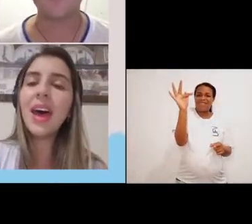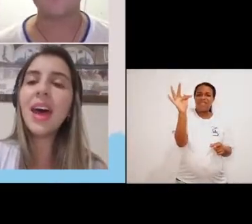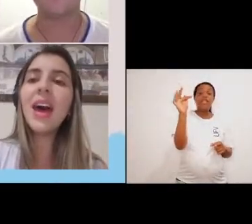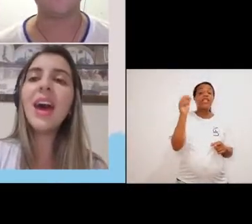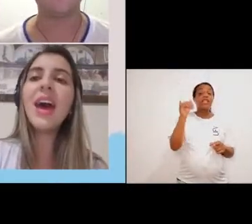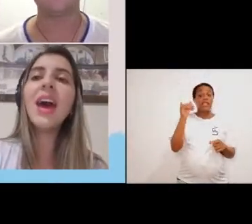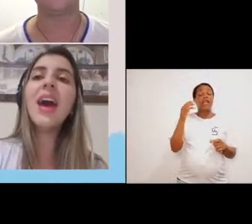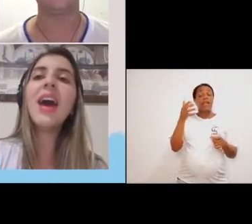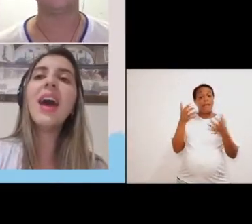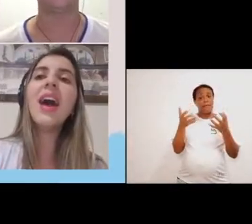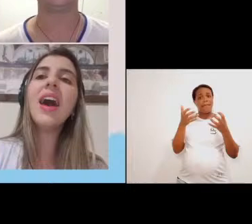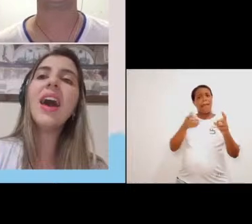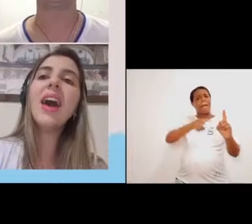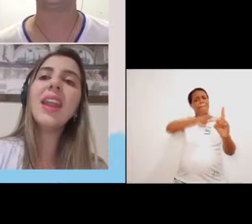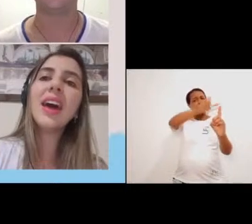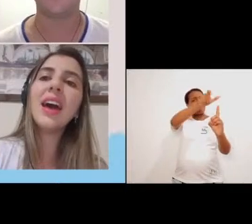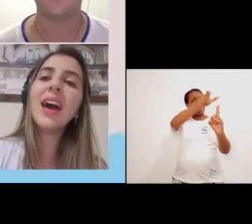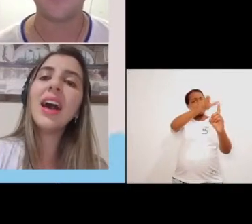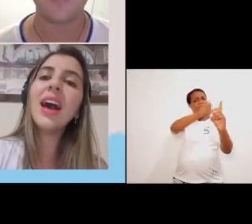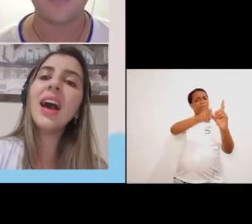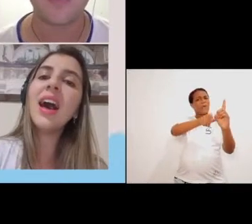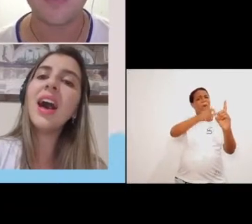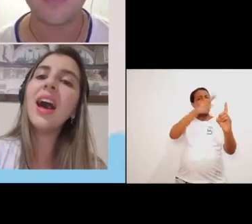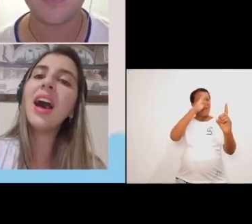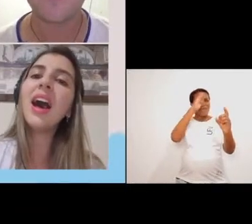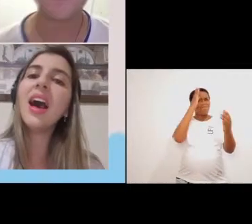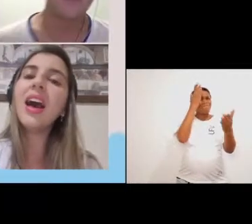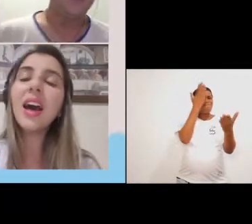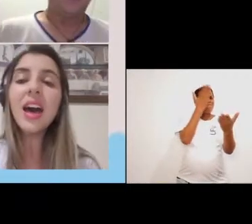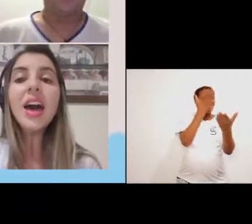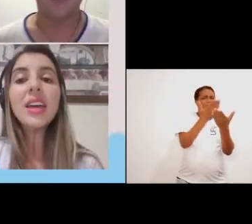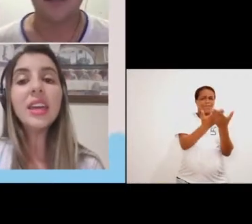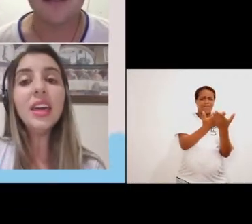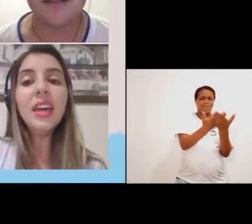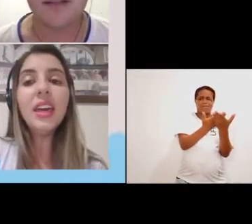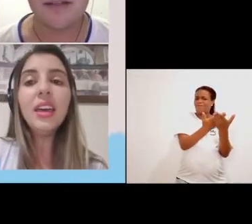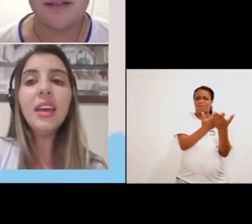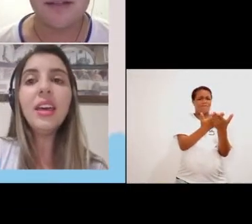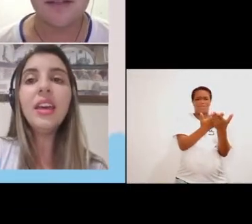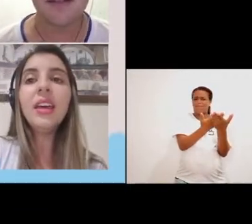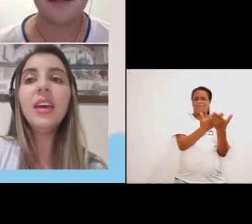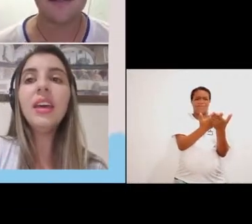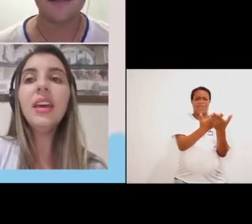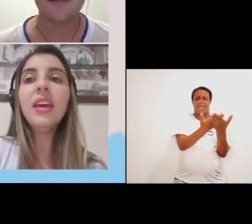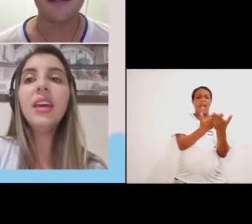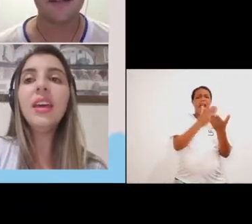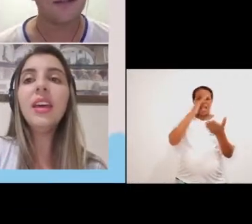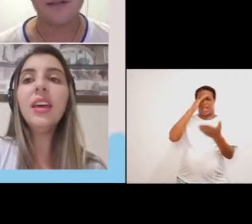Se quiser alguém, em quem confiar.